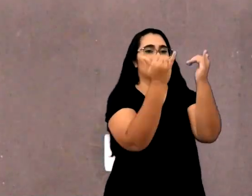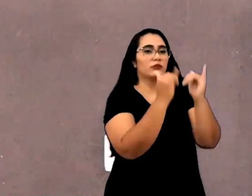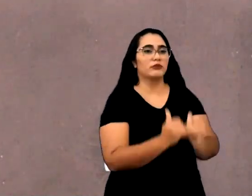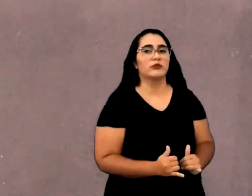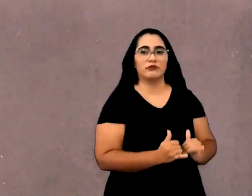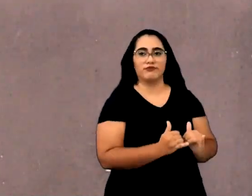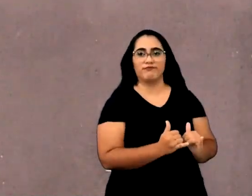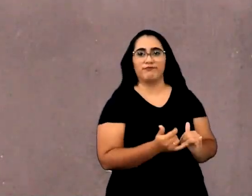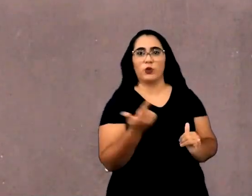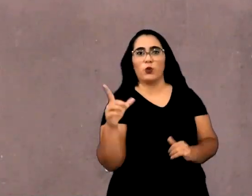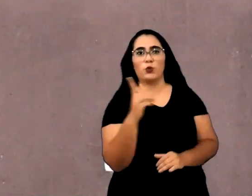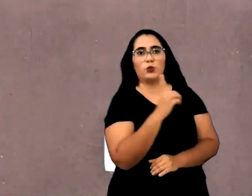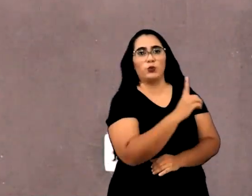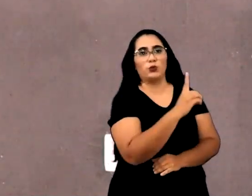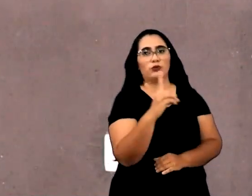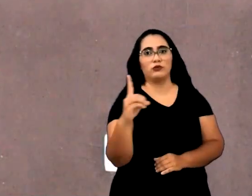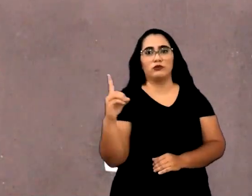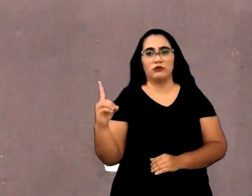deuses.